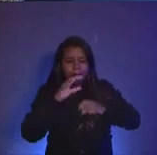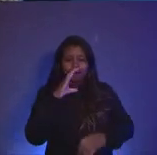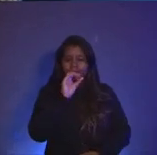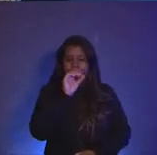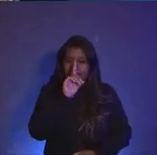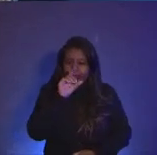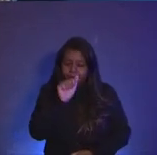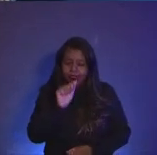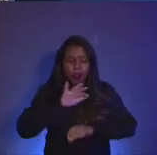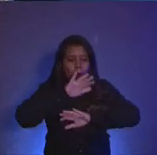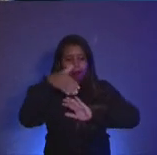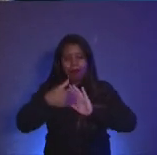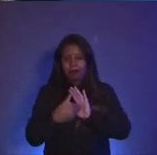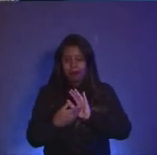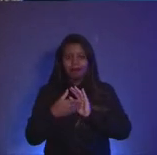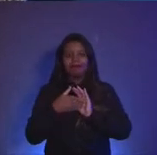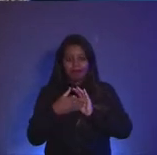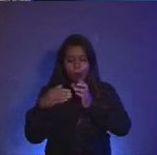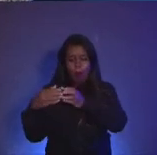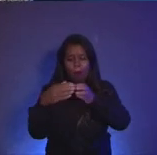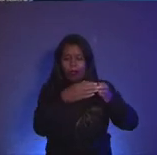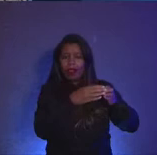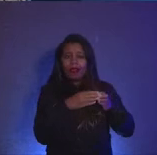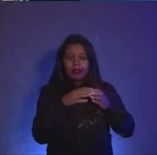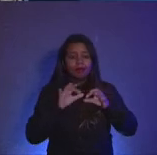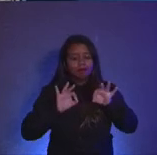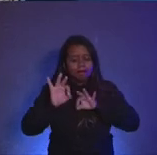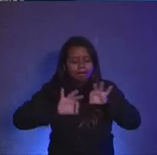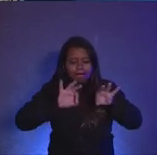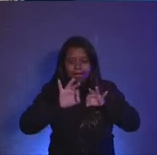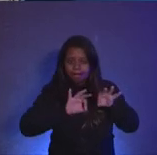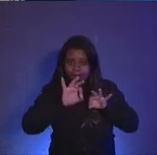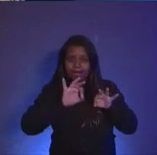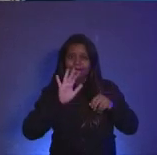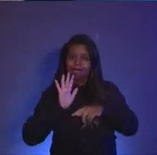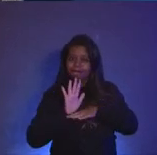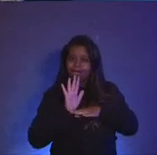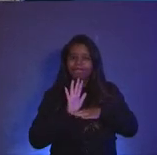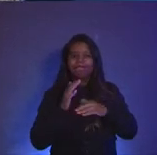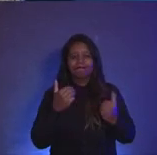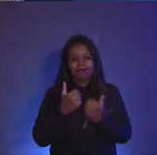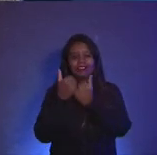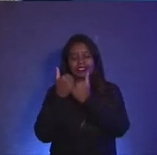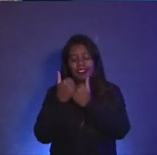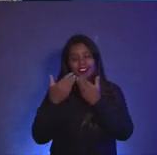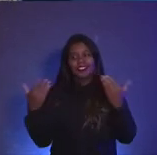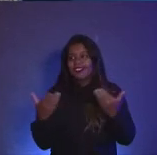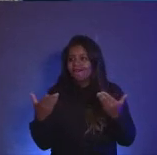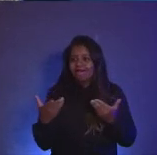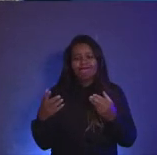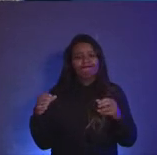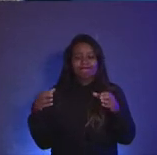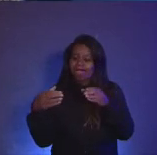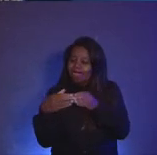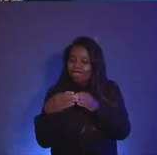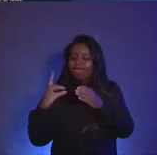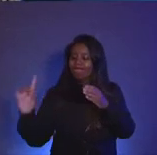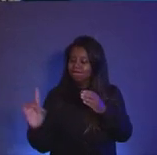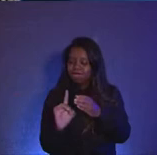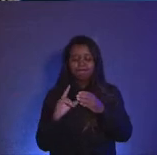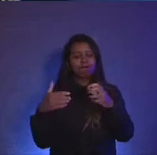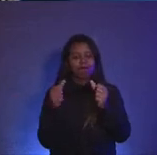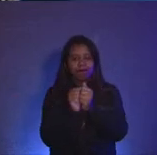toda a equipe da Openology, que faz esse trabalho lindo, do qual eu era fã, e hoje tenho o prazer de estar na equipe.